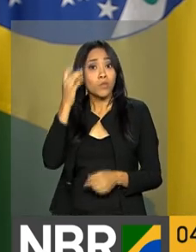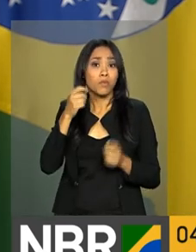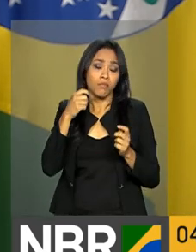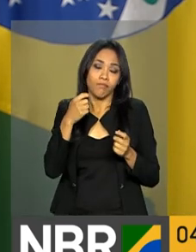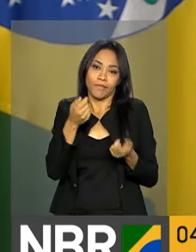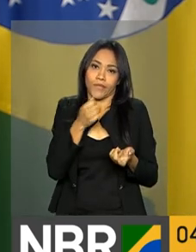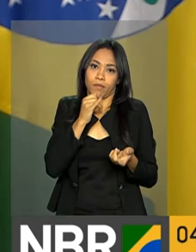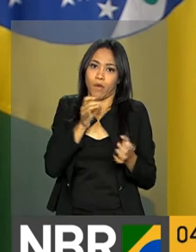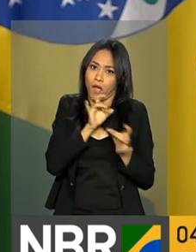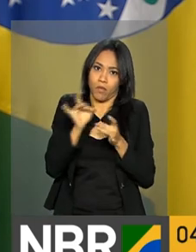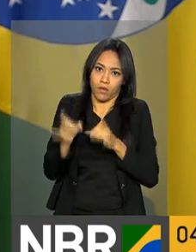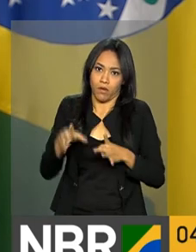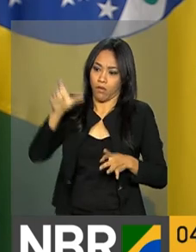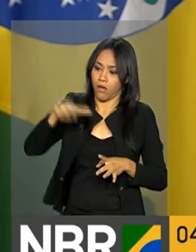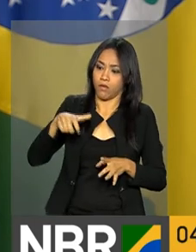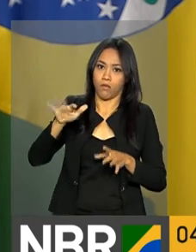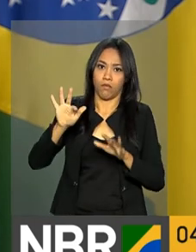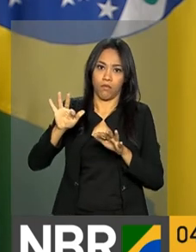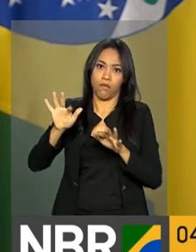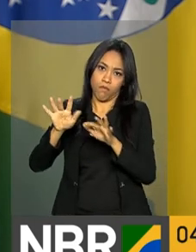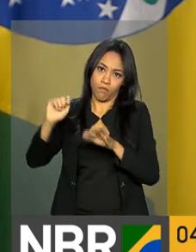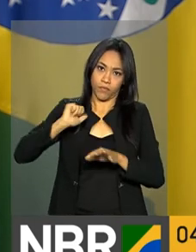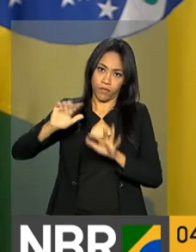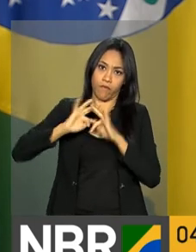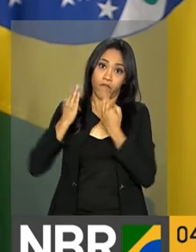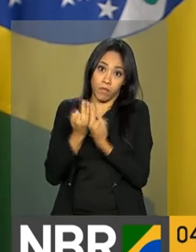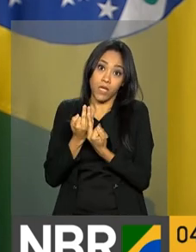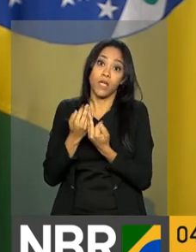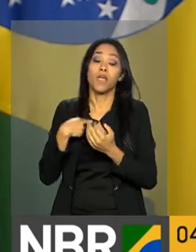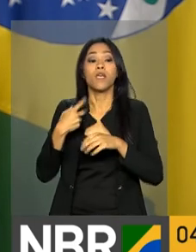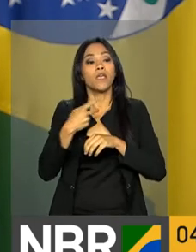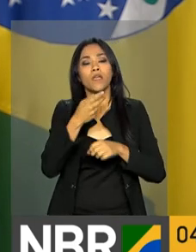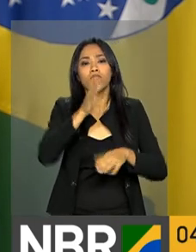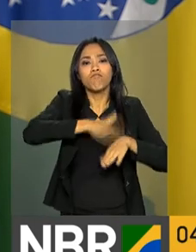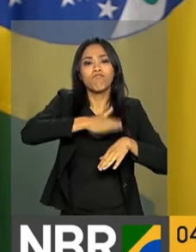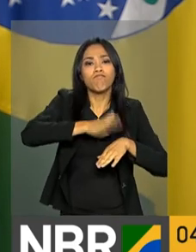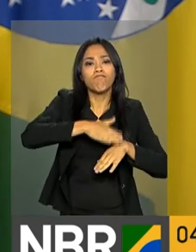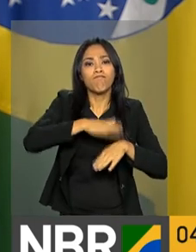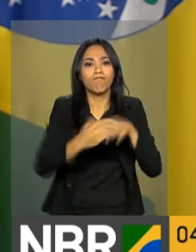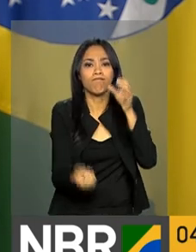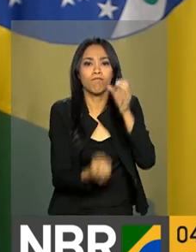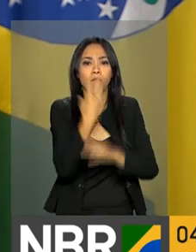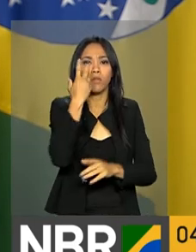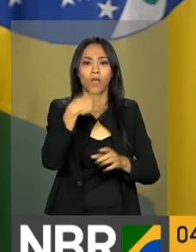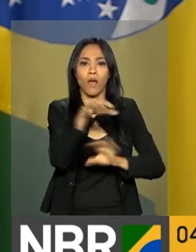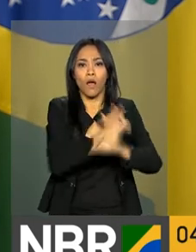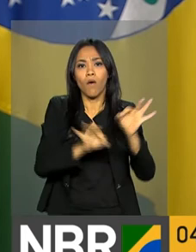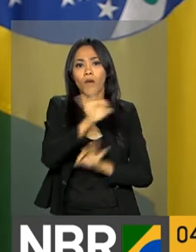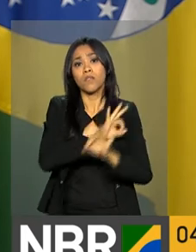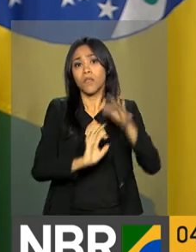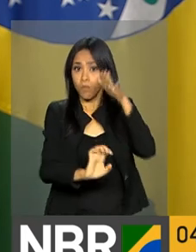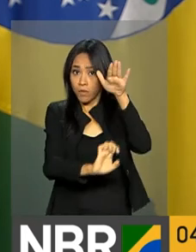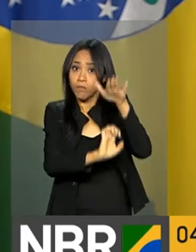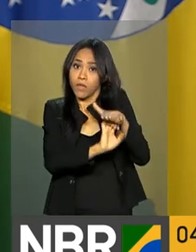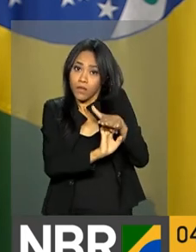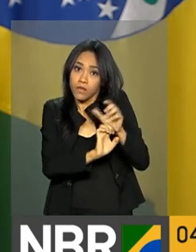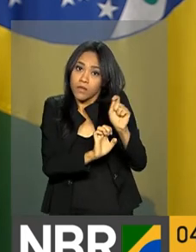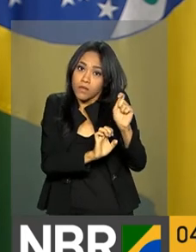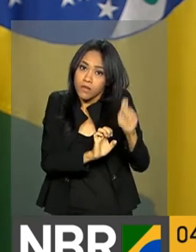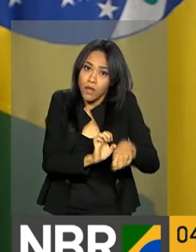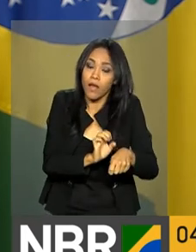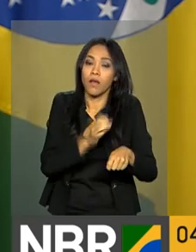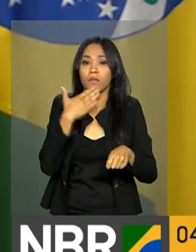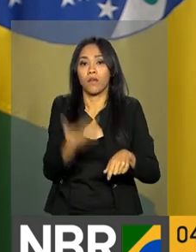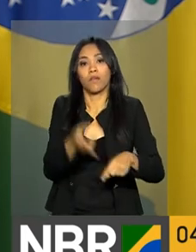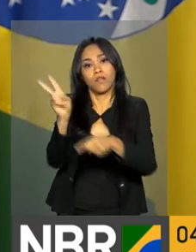ou seja um incentivo a que aumente o núcleo não é é de micro e pequenos empreendedores